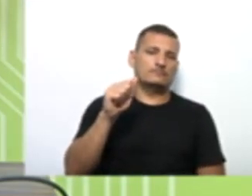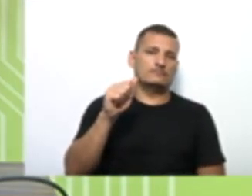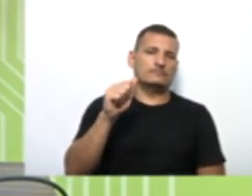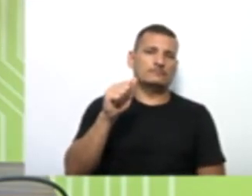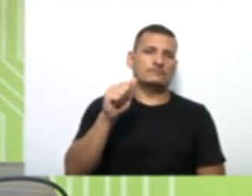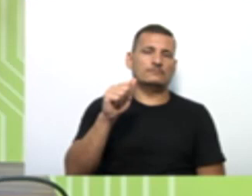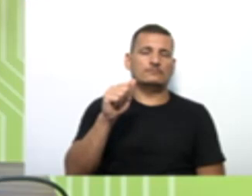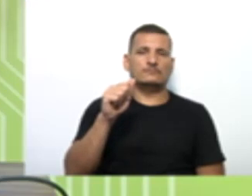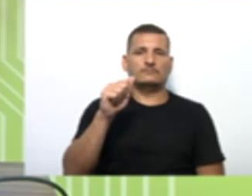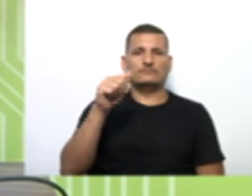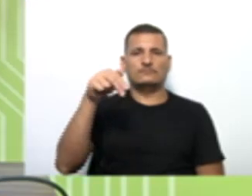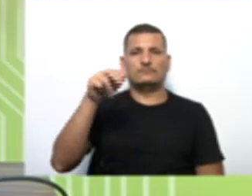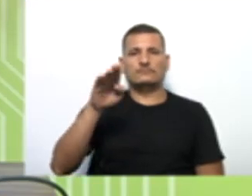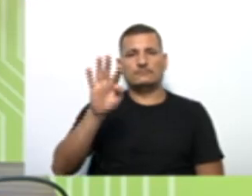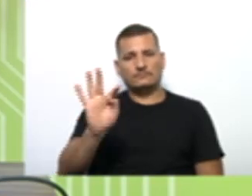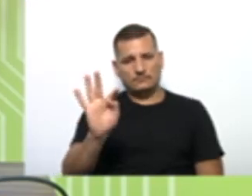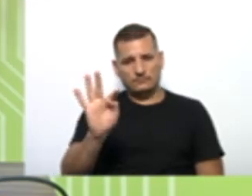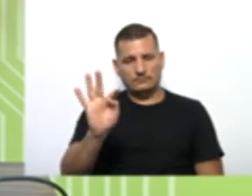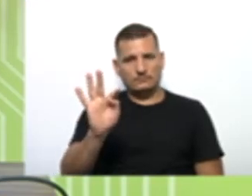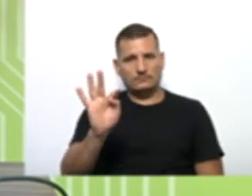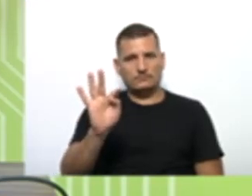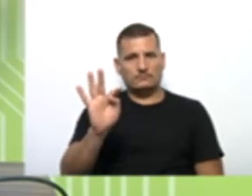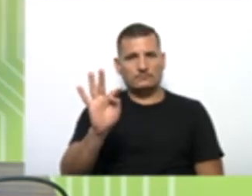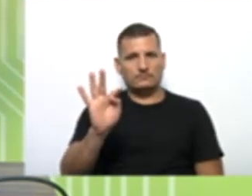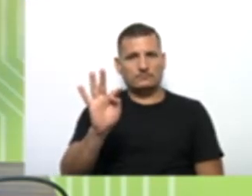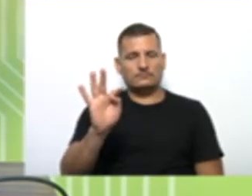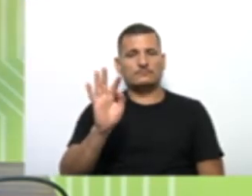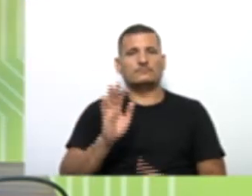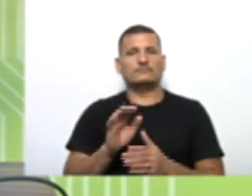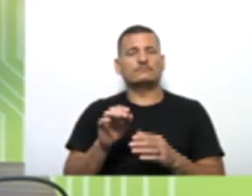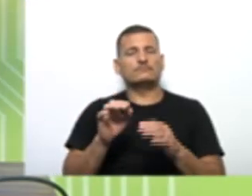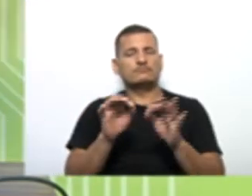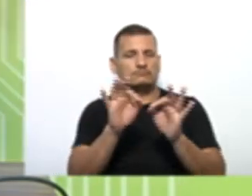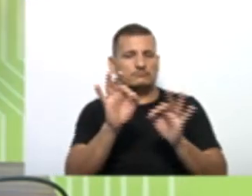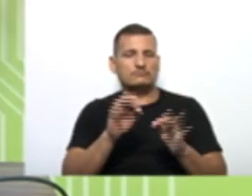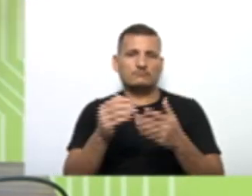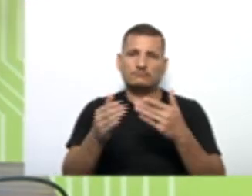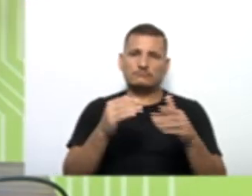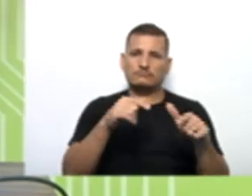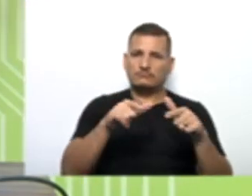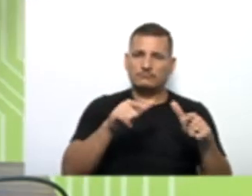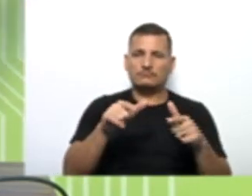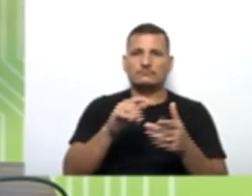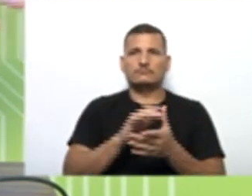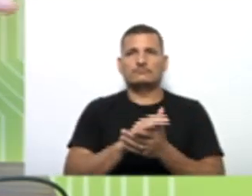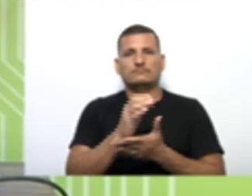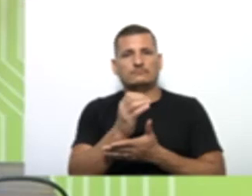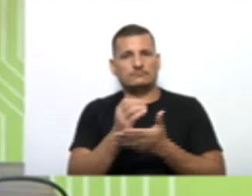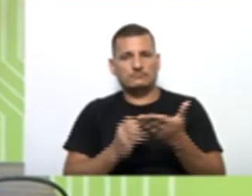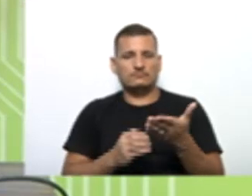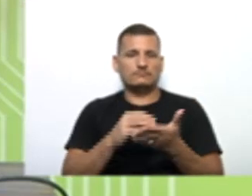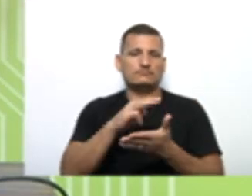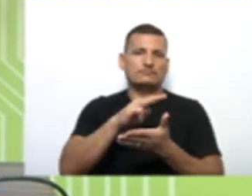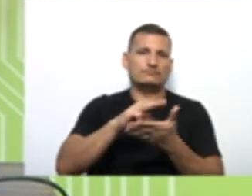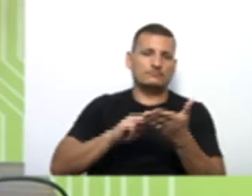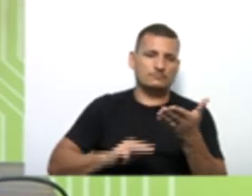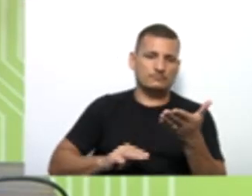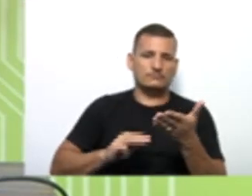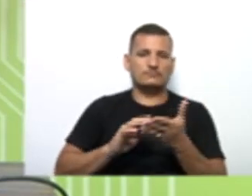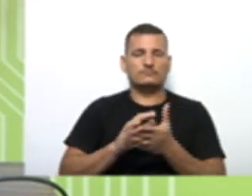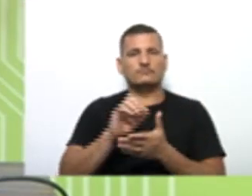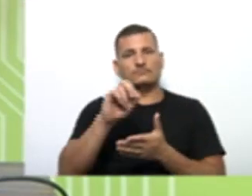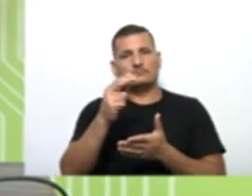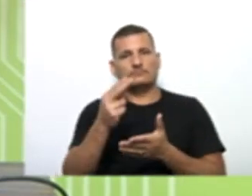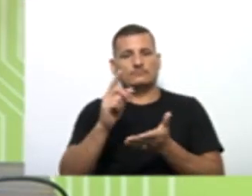da Associação Brasileira de Normas Técnicas para a construção de qualquer trabalho, seja o ofício, o memorando, que é a parte técnica, ou